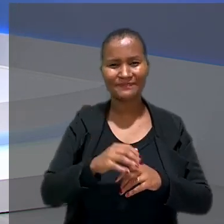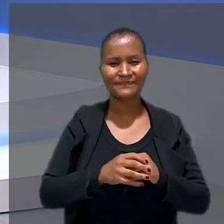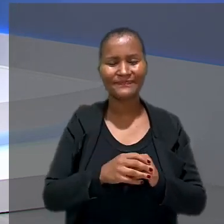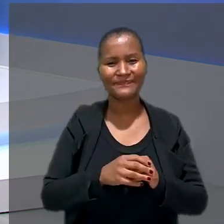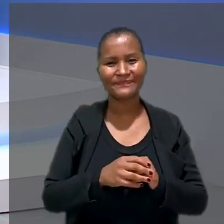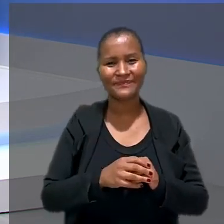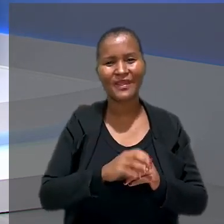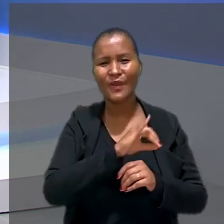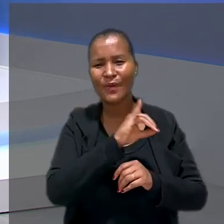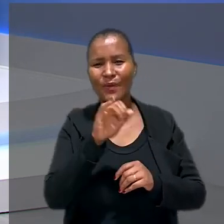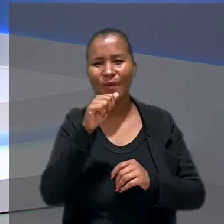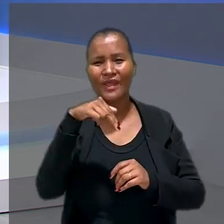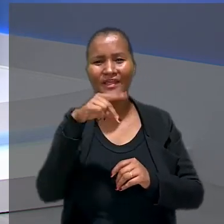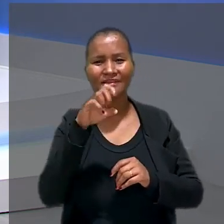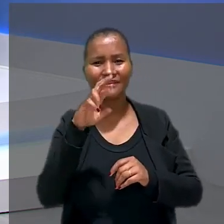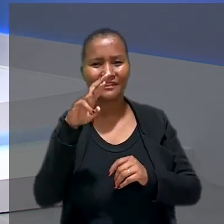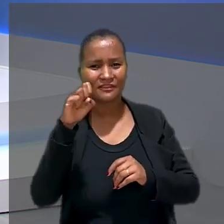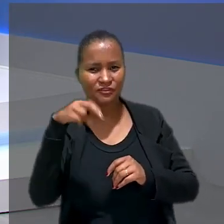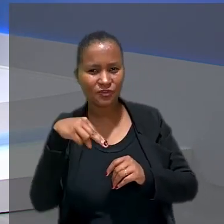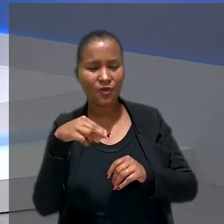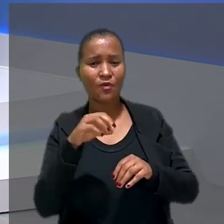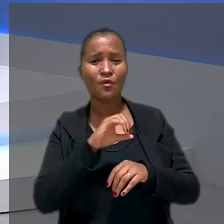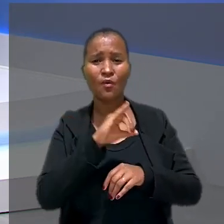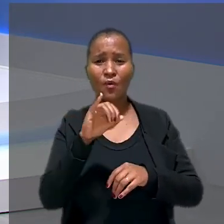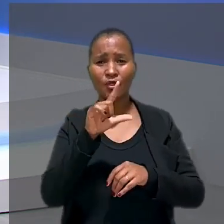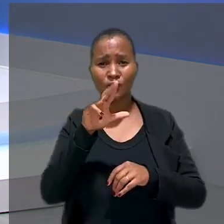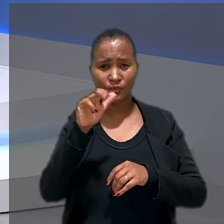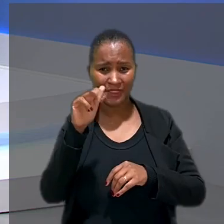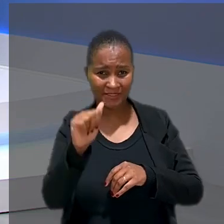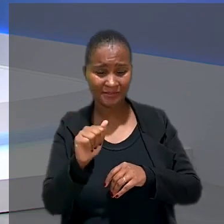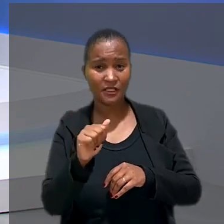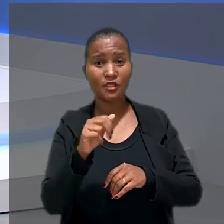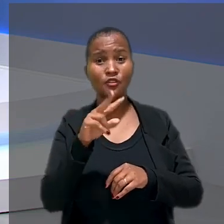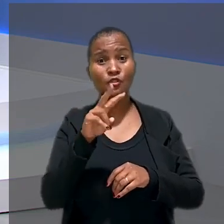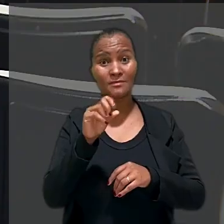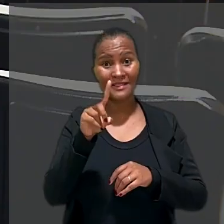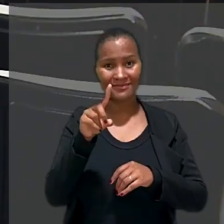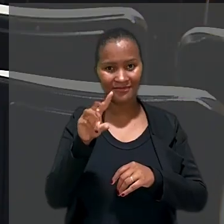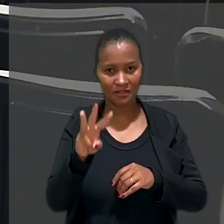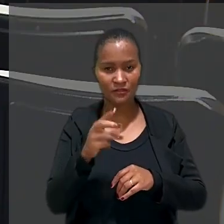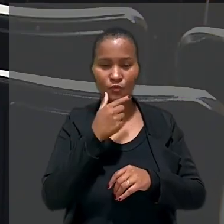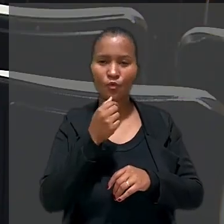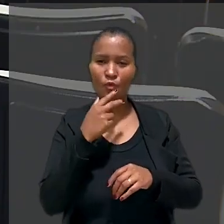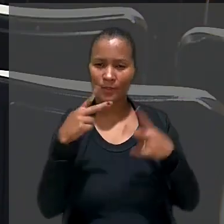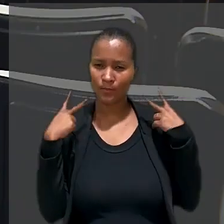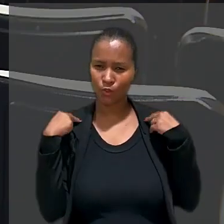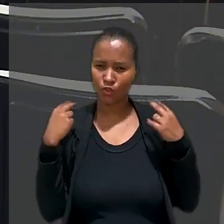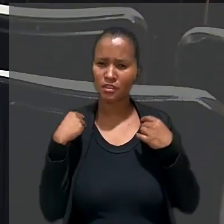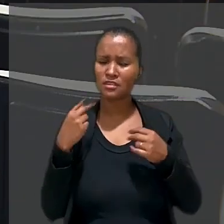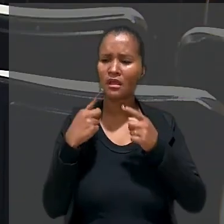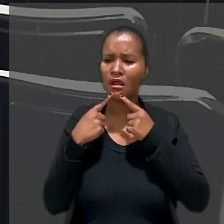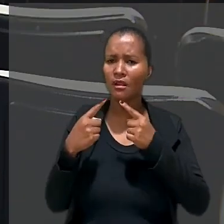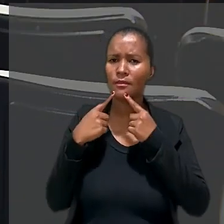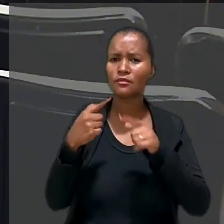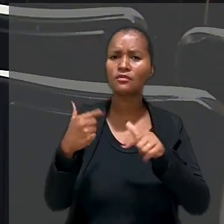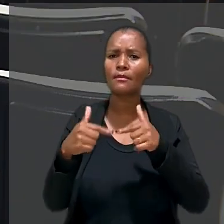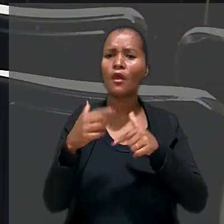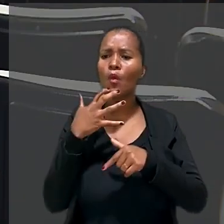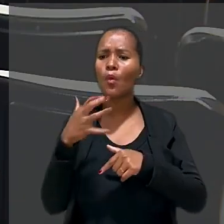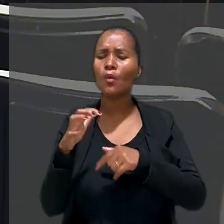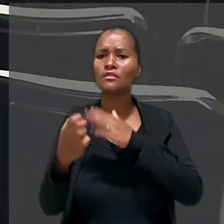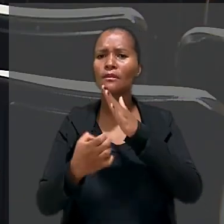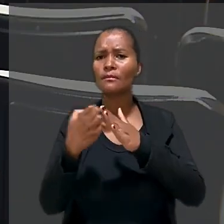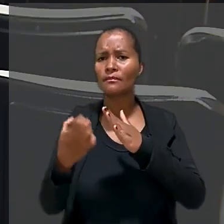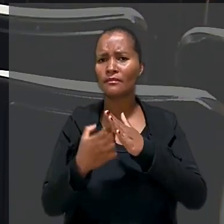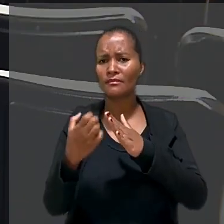Evne. Oi, Anderson. Oi, Luana. Em 2013, o motorista entrou com reclamação trabalhista contra a